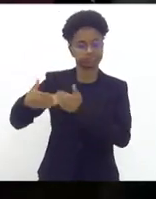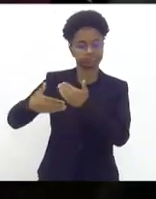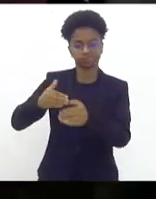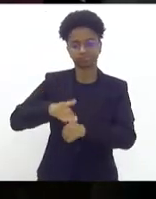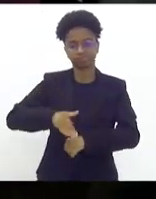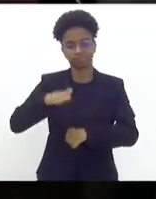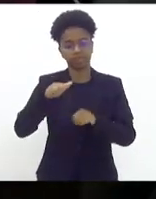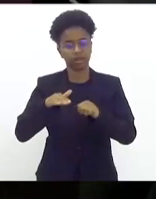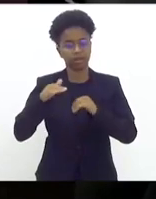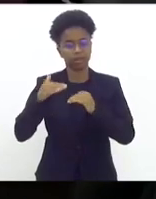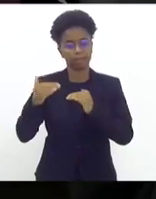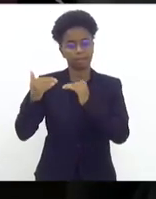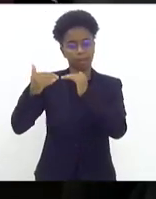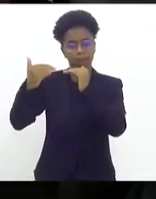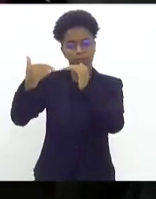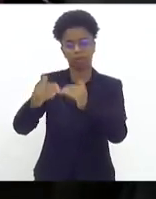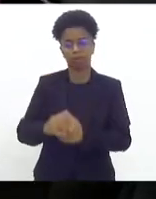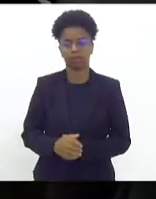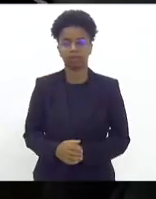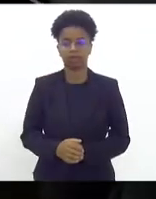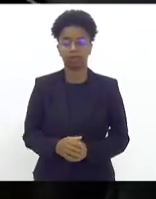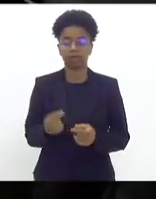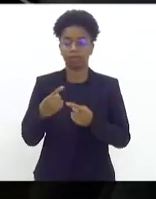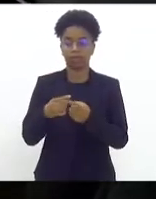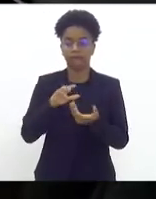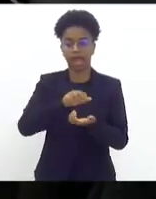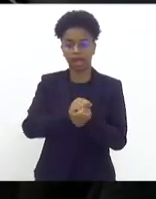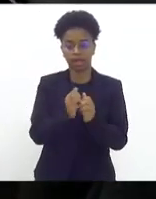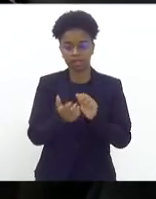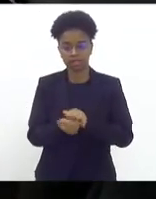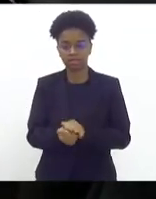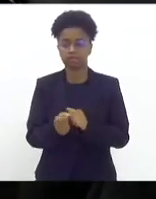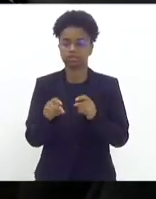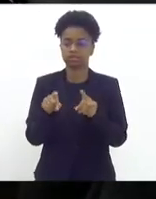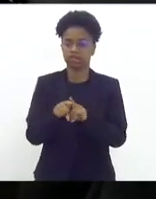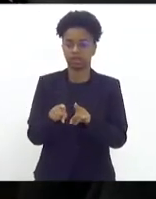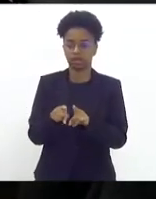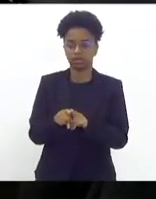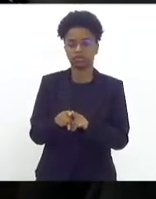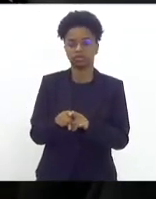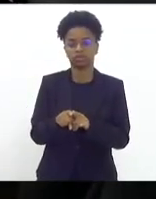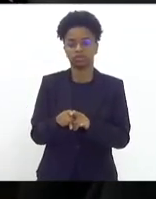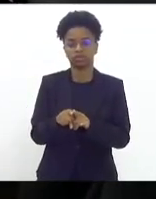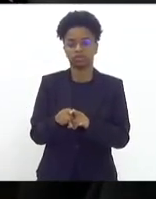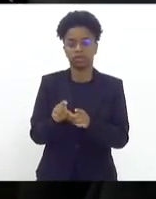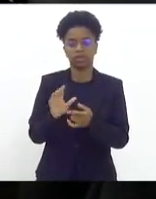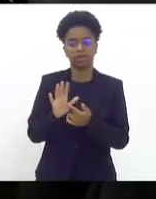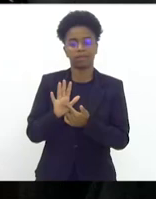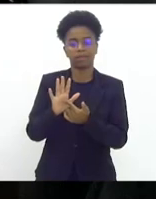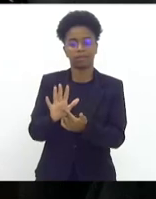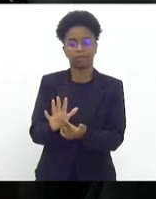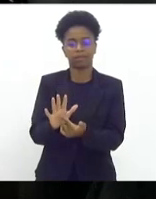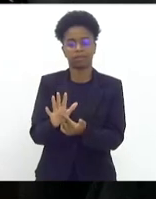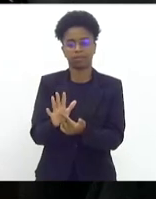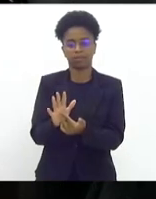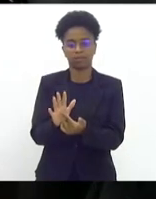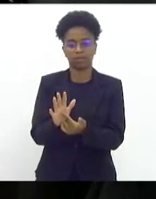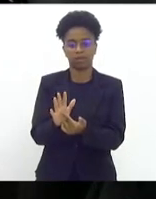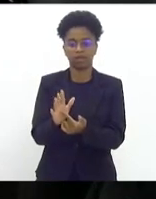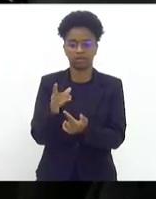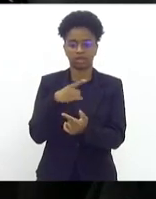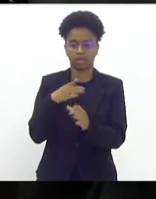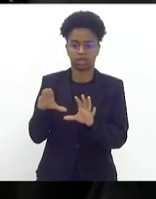vez mais crescente. O artesanato, não é, ele responde, não é, por uma